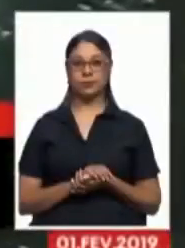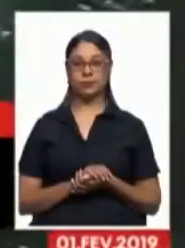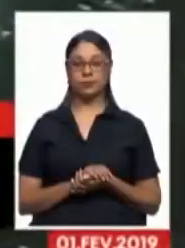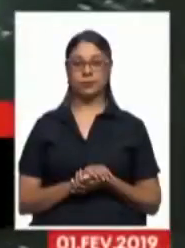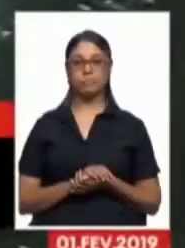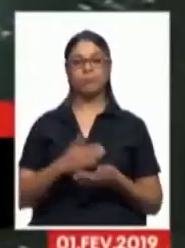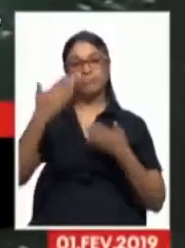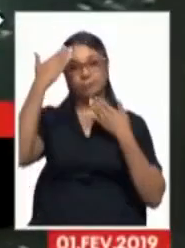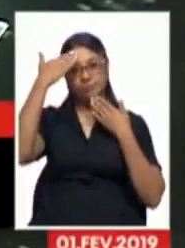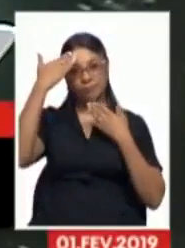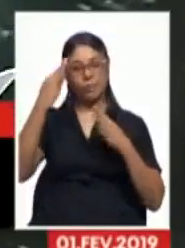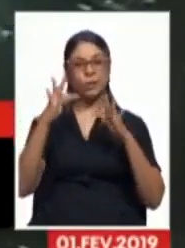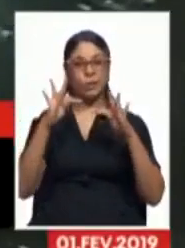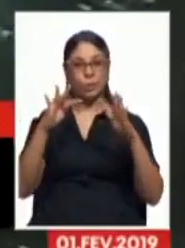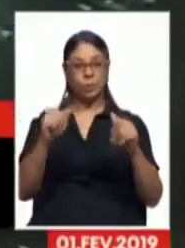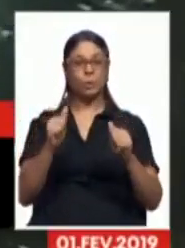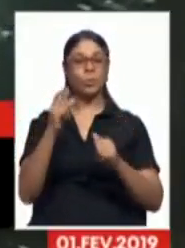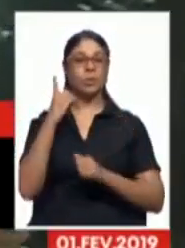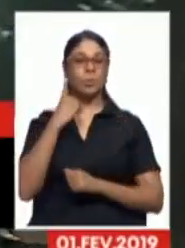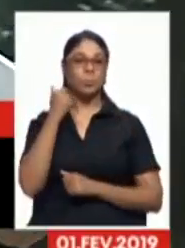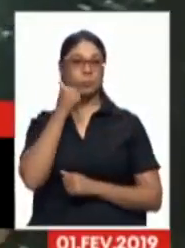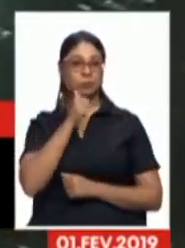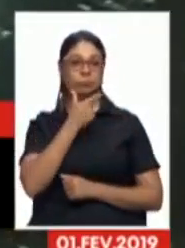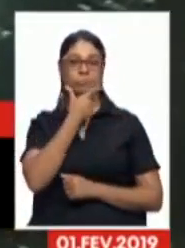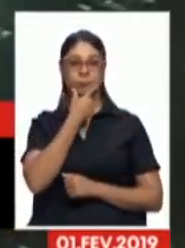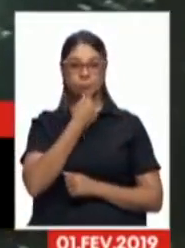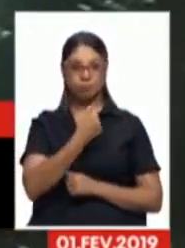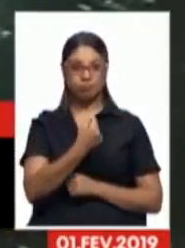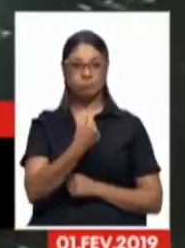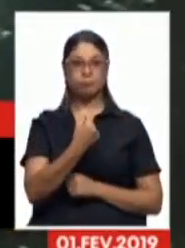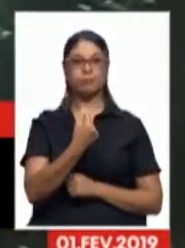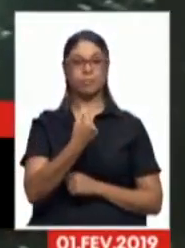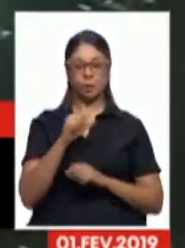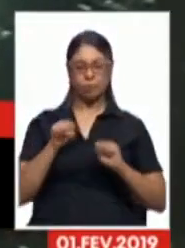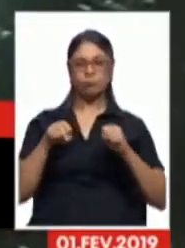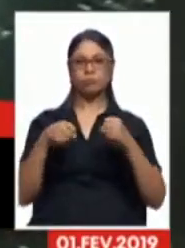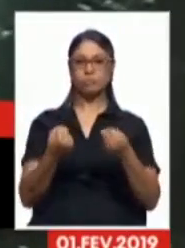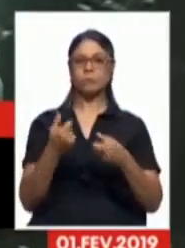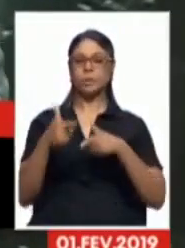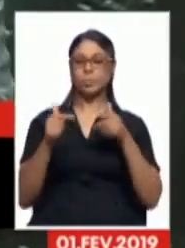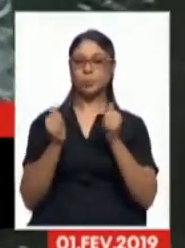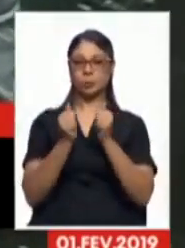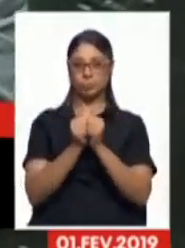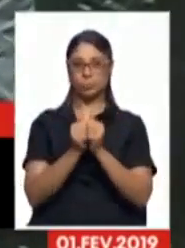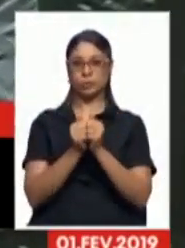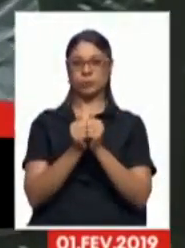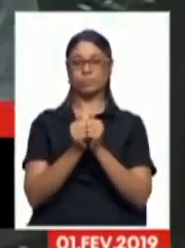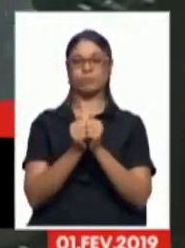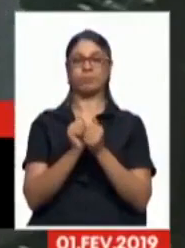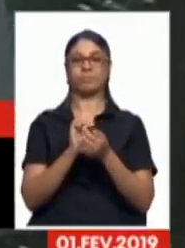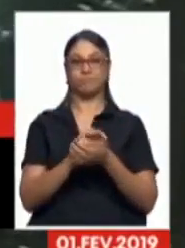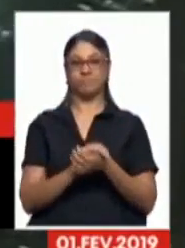plurais, maior é a chance de sermos bem-sucedidos nesta missão.